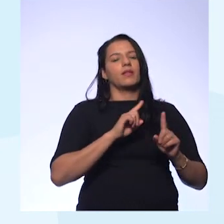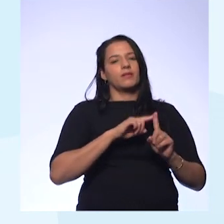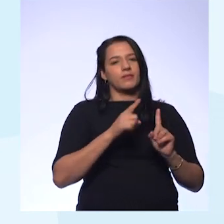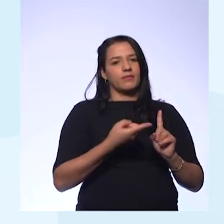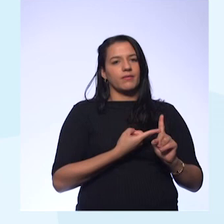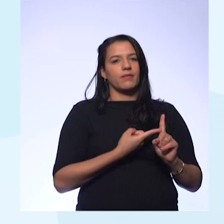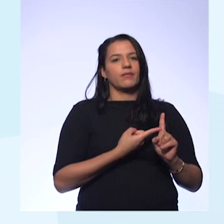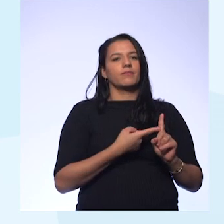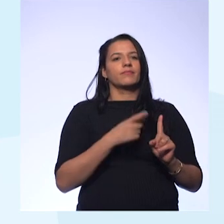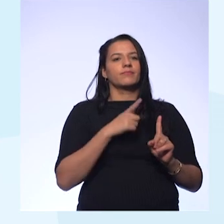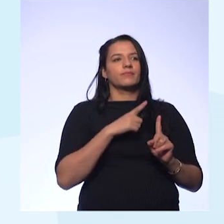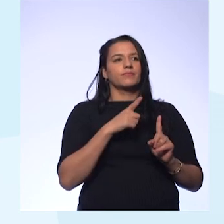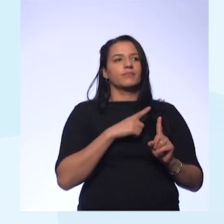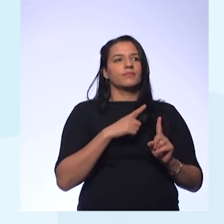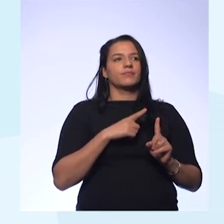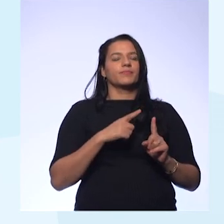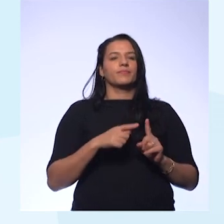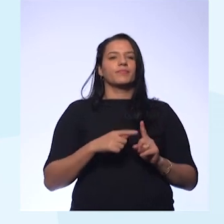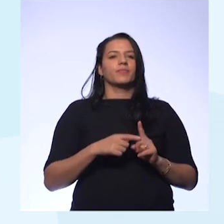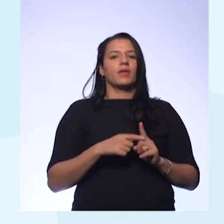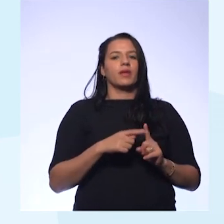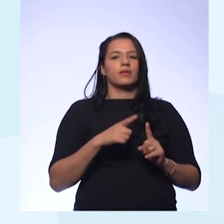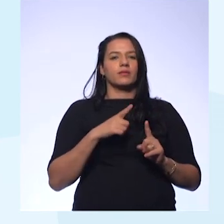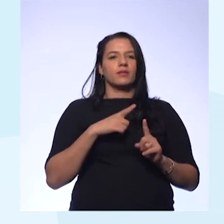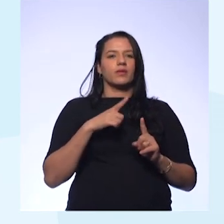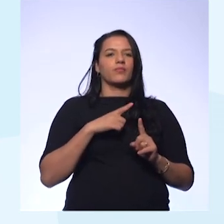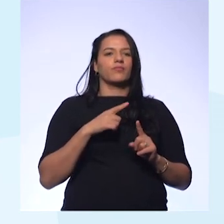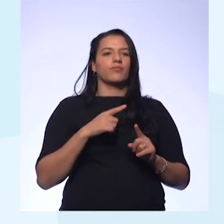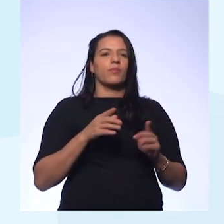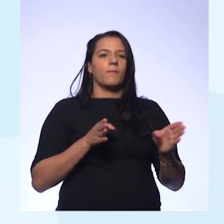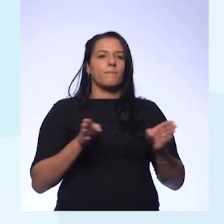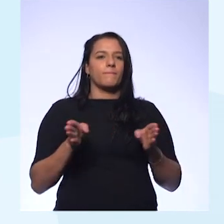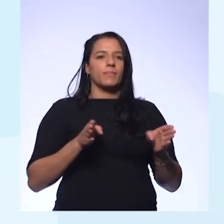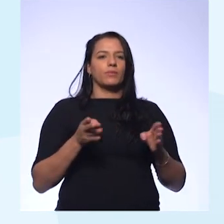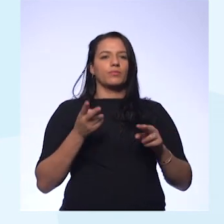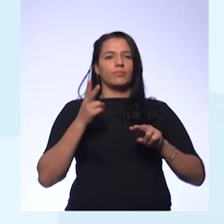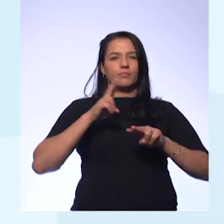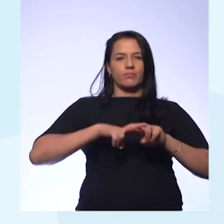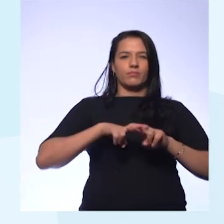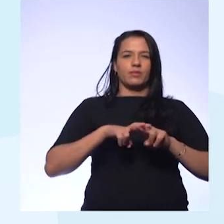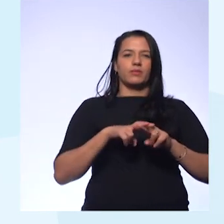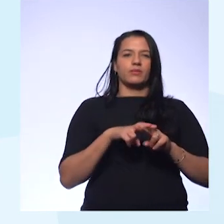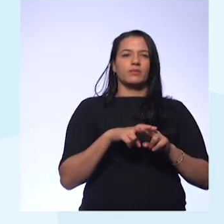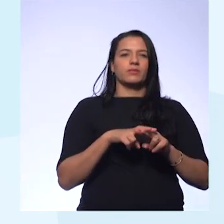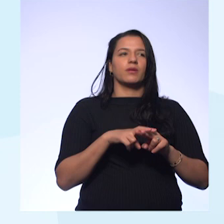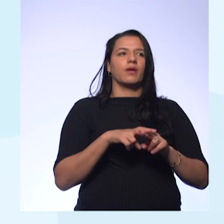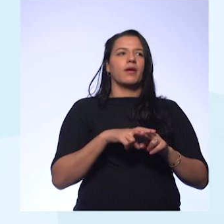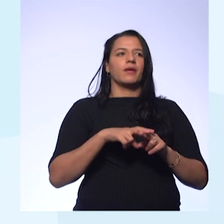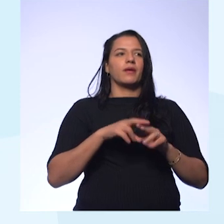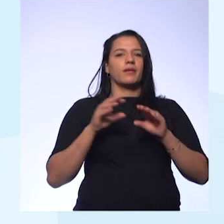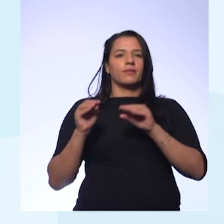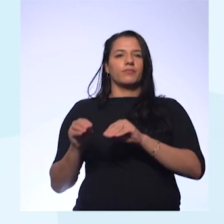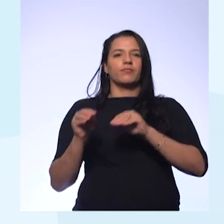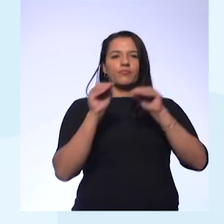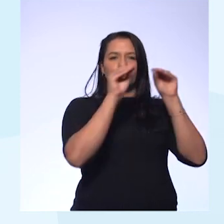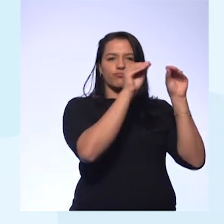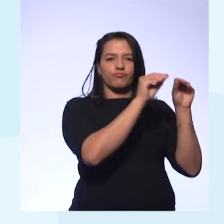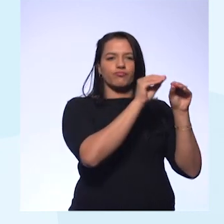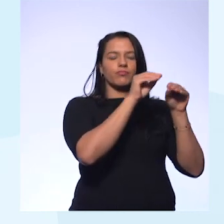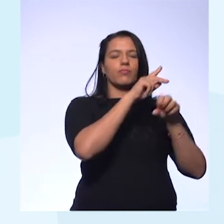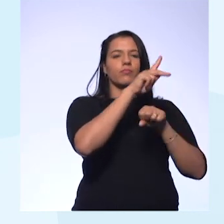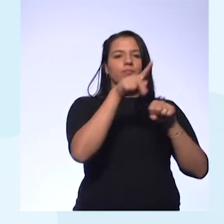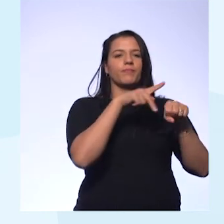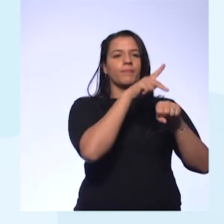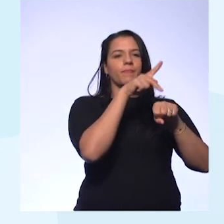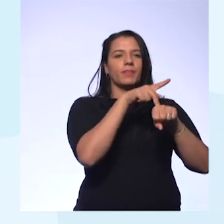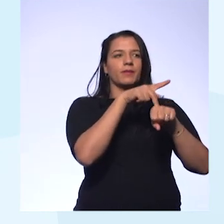grávida, ela ficou um tempo aqui presa no Brasil, e assim que ela teve a sua filhinha, ela foi enviada de volta